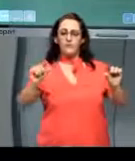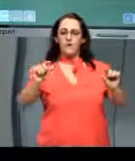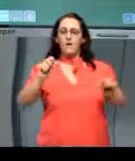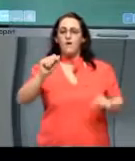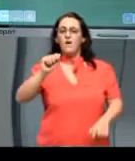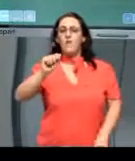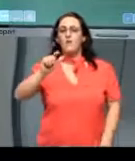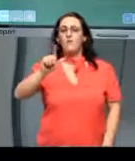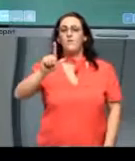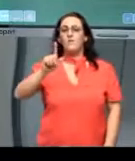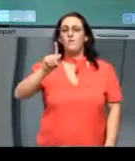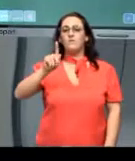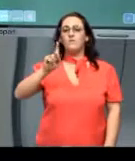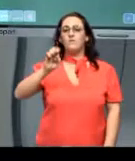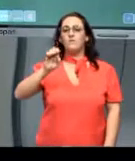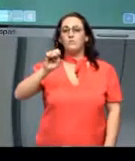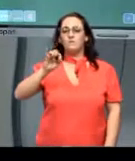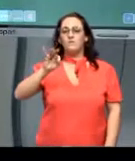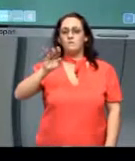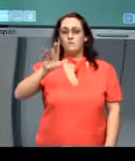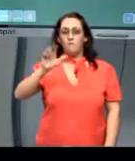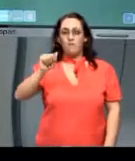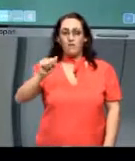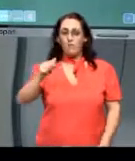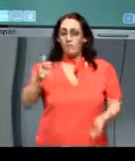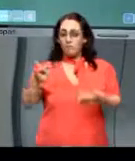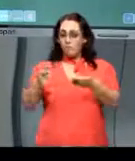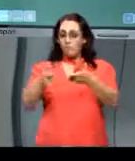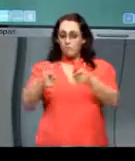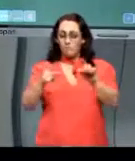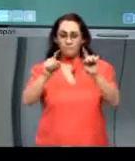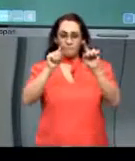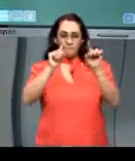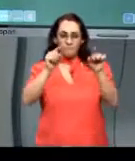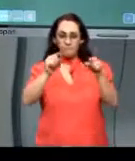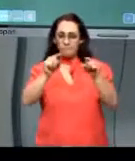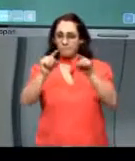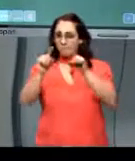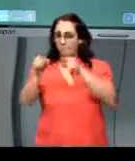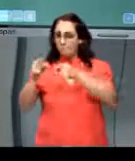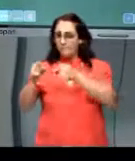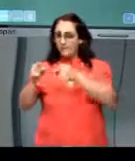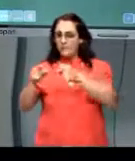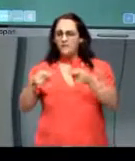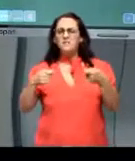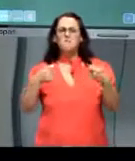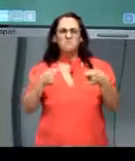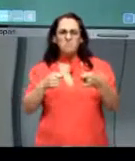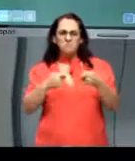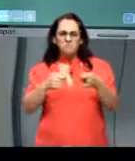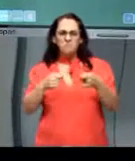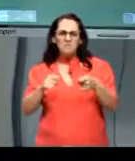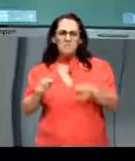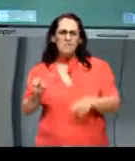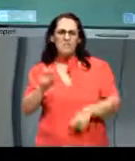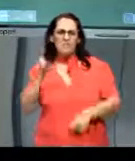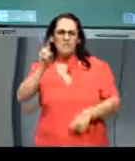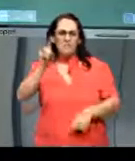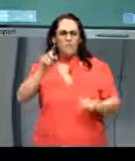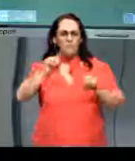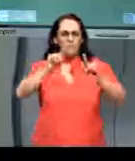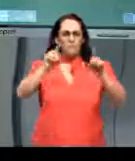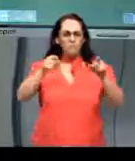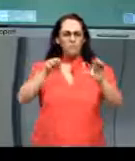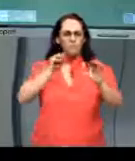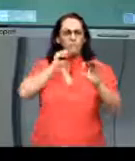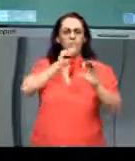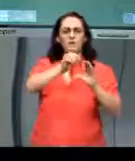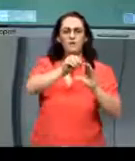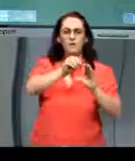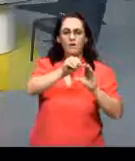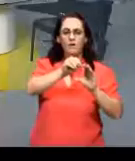mesmo que não tenha parênteses, é preciso colocar o valor entre parênteses? Muito bem.